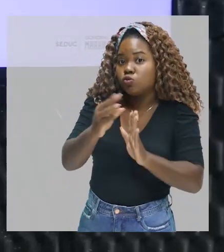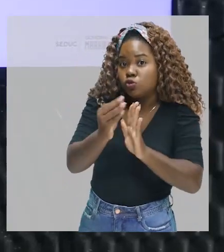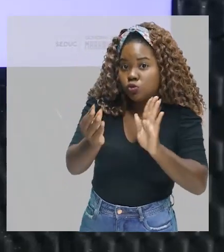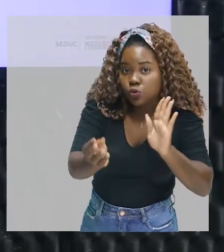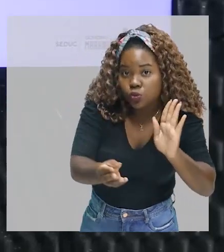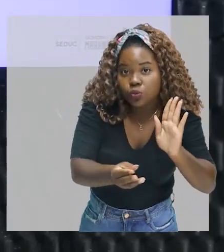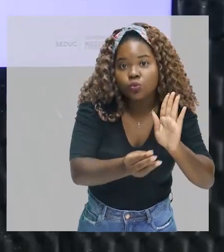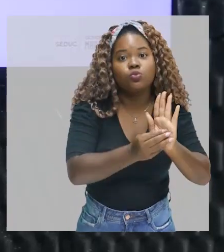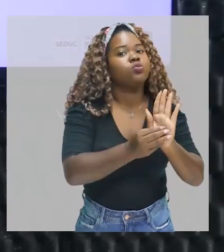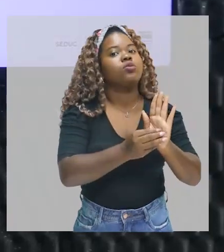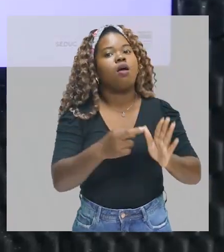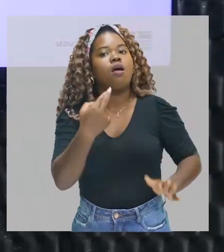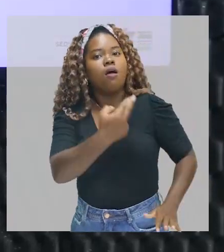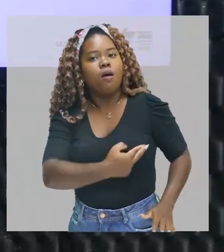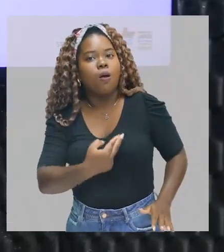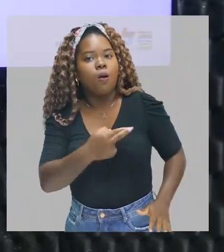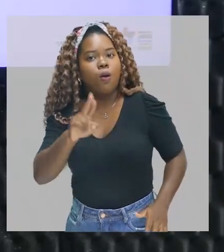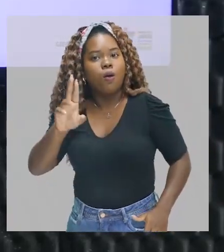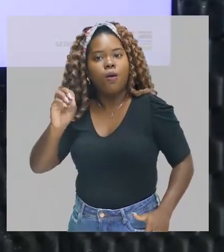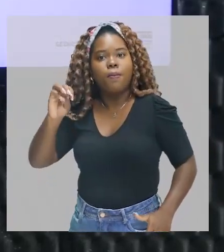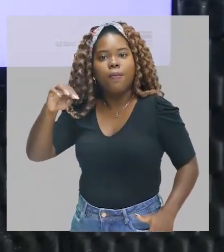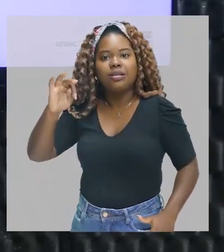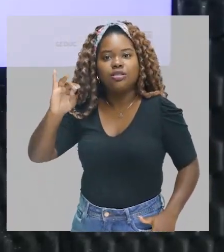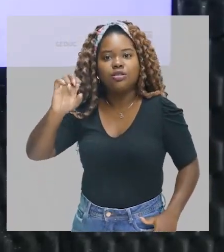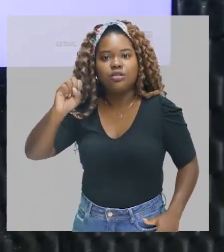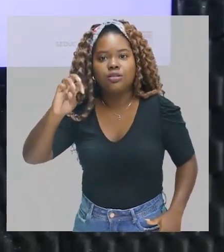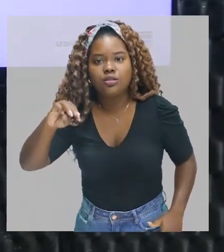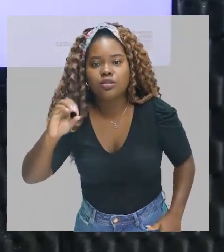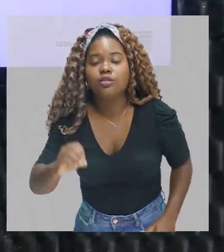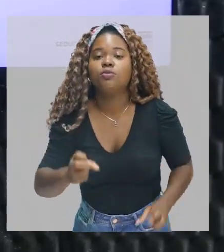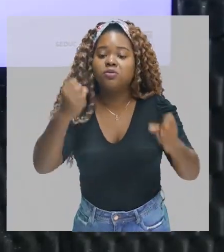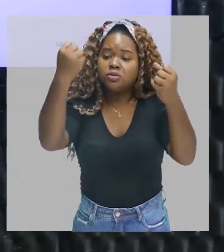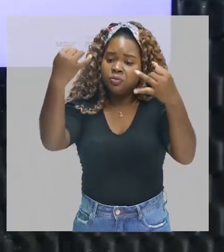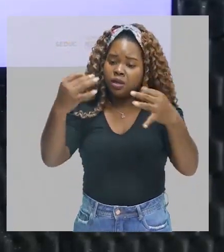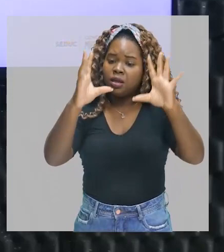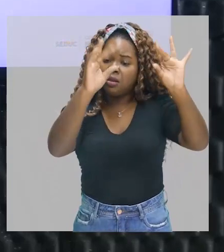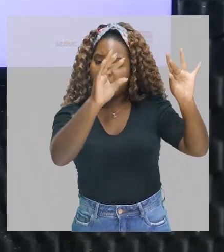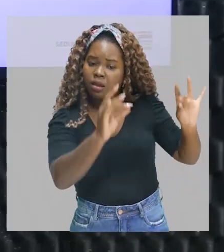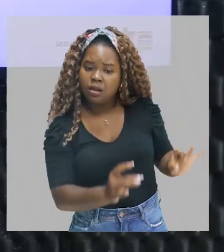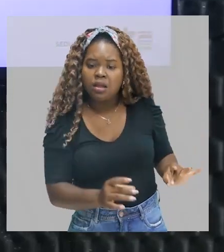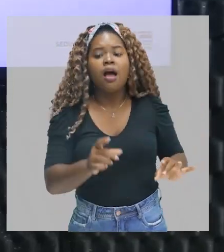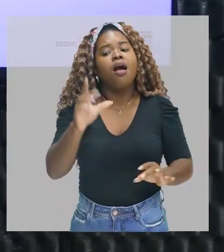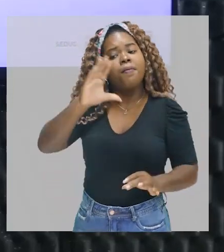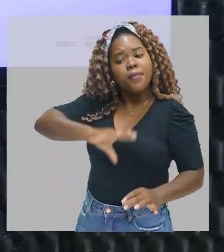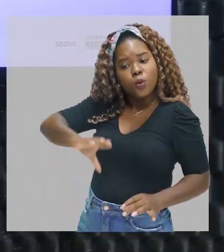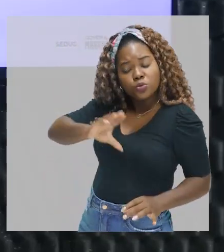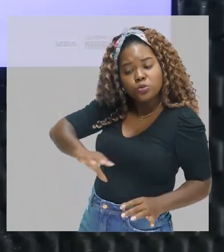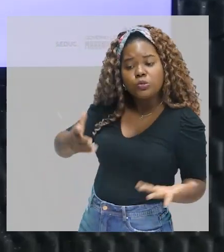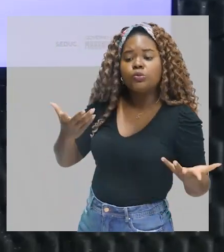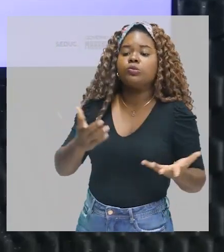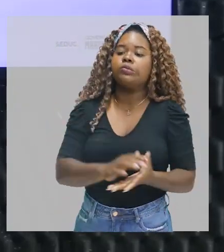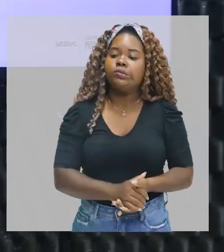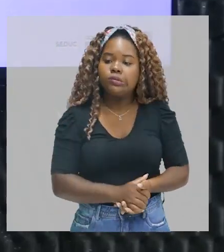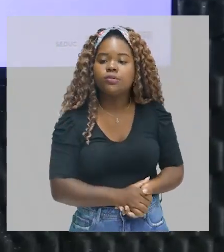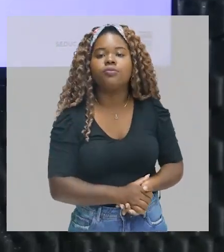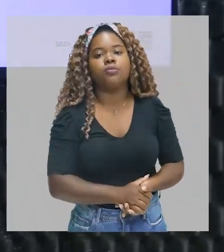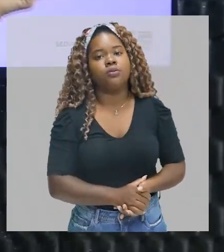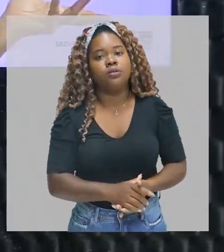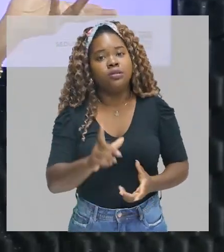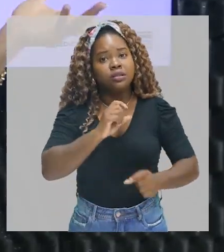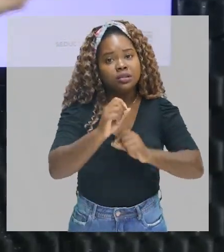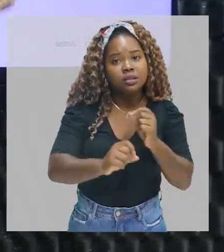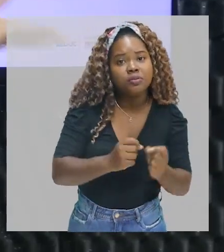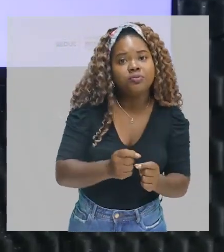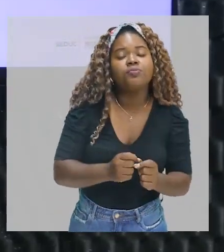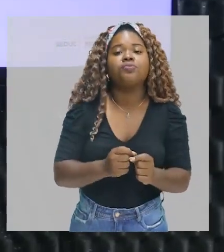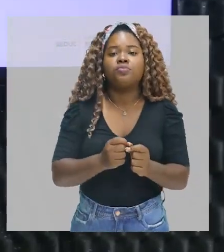ainda no romantismo, né? Nós já começamos a falar de romantismo lá em Portugal, enfim, né? O nosso